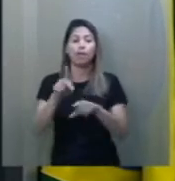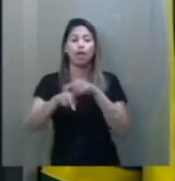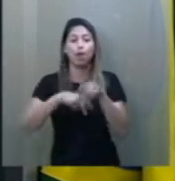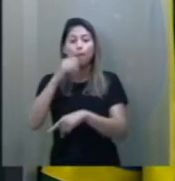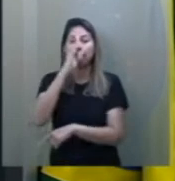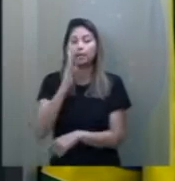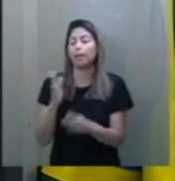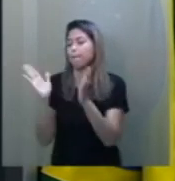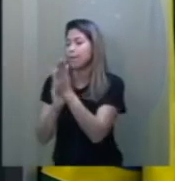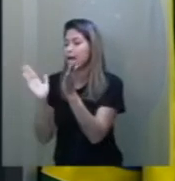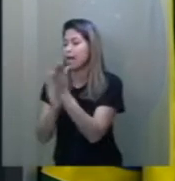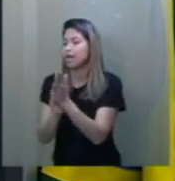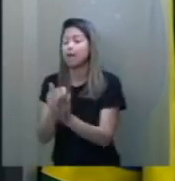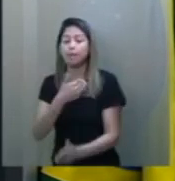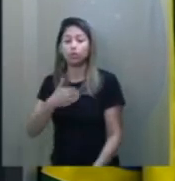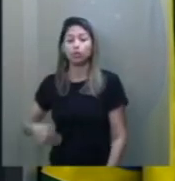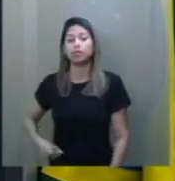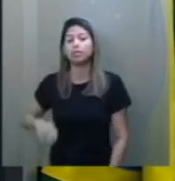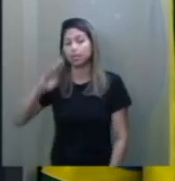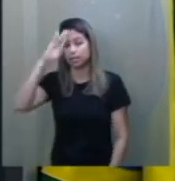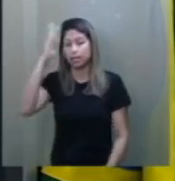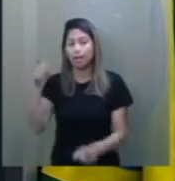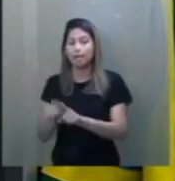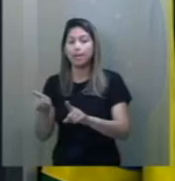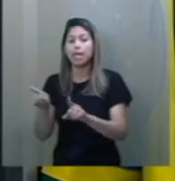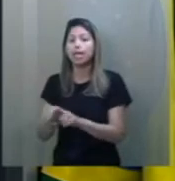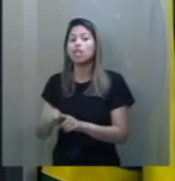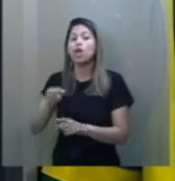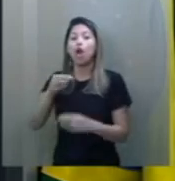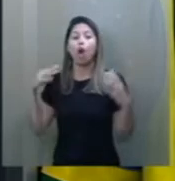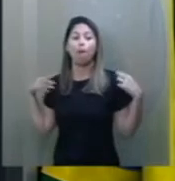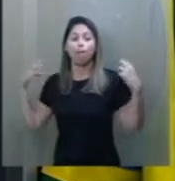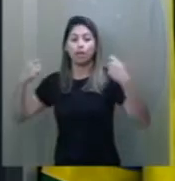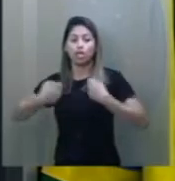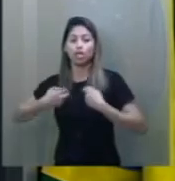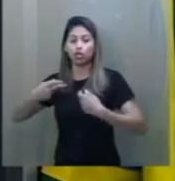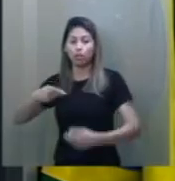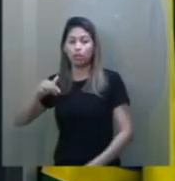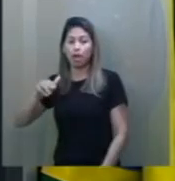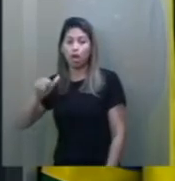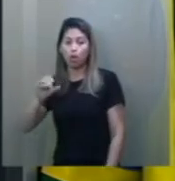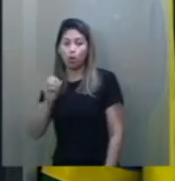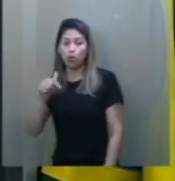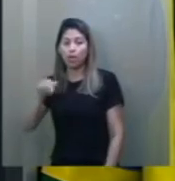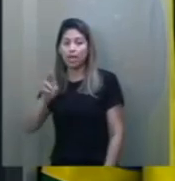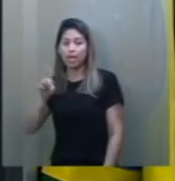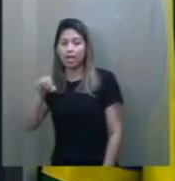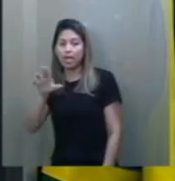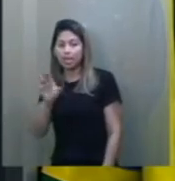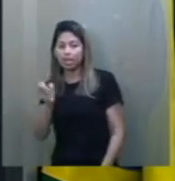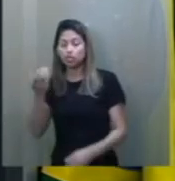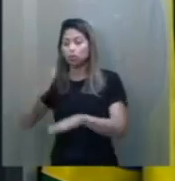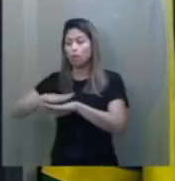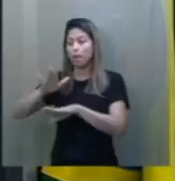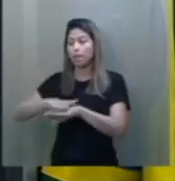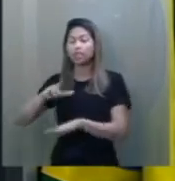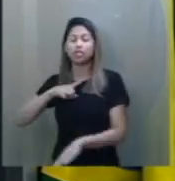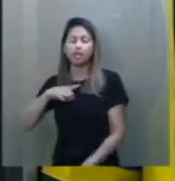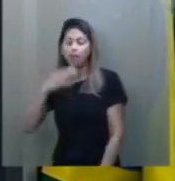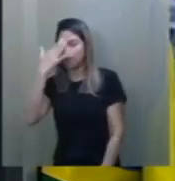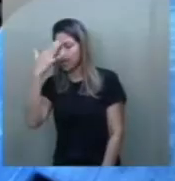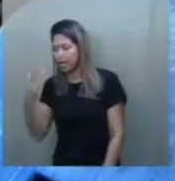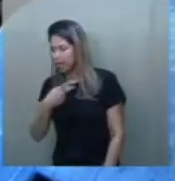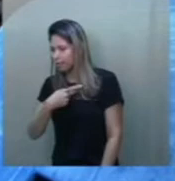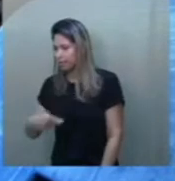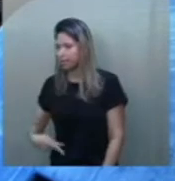da República, parabéns ao ministro Paulo Guedes por ter a compreensão de que esse momento exige medidas como essa. Muito obrigado, senhor presidente.